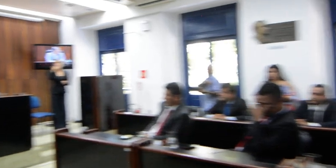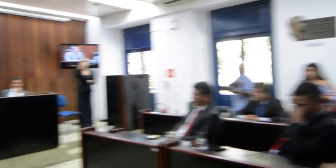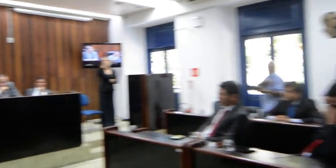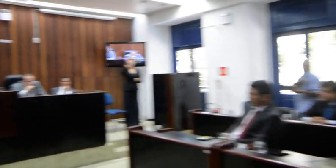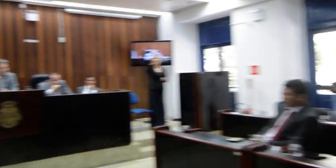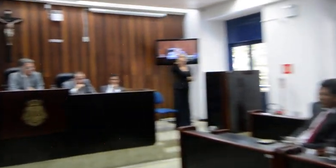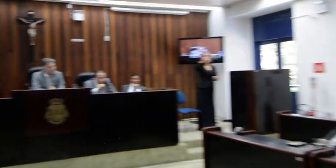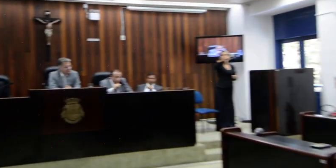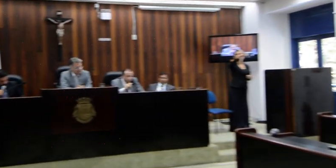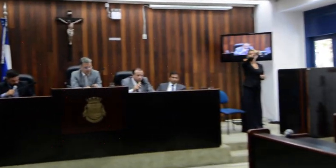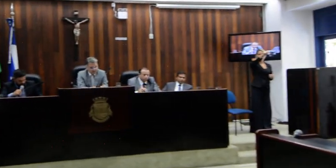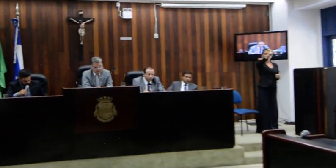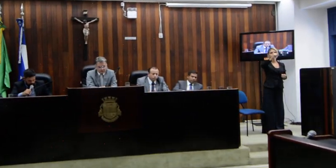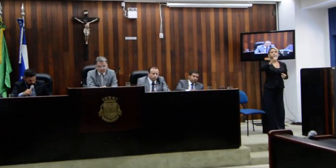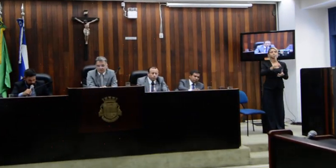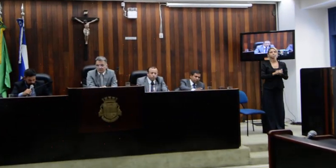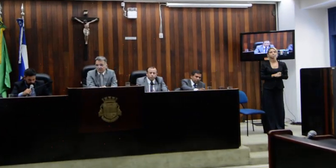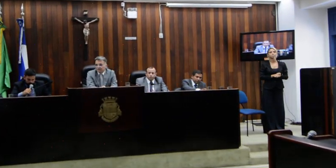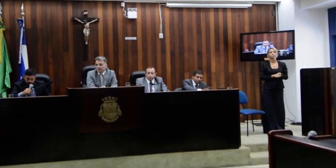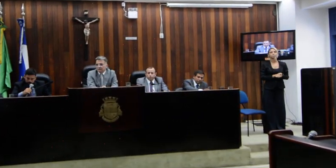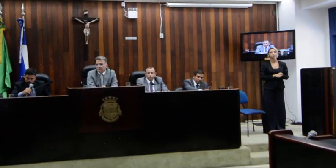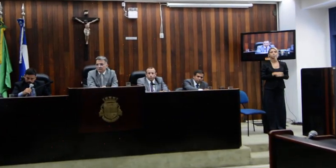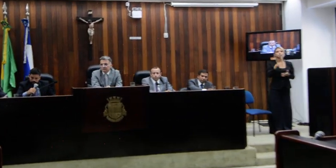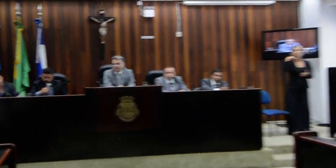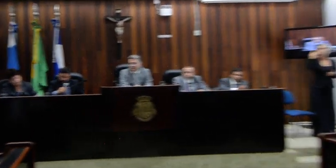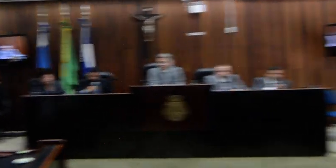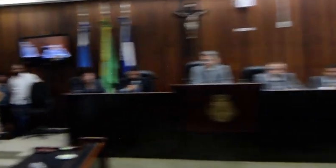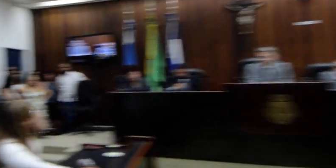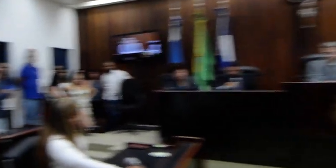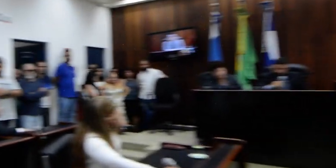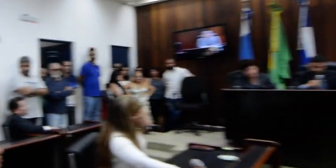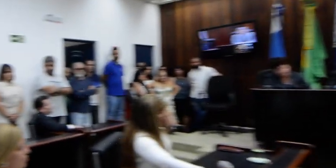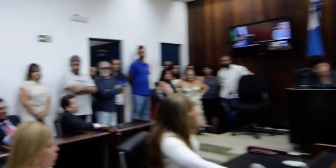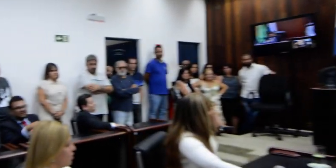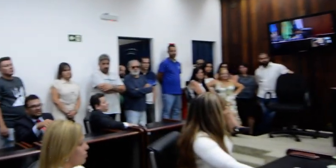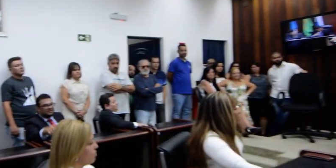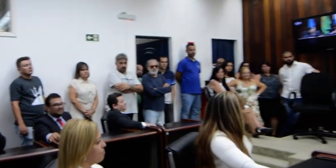Alexandre Codes. Vereadora Alexandre Codes.